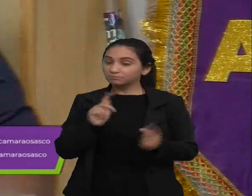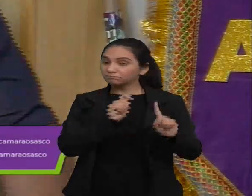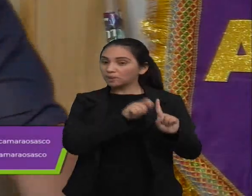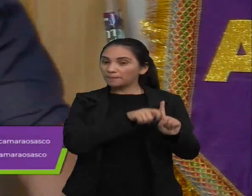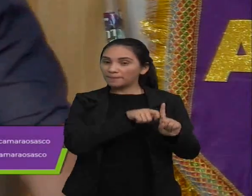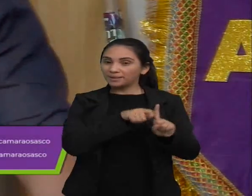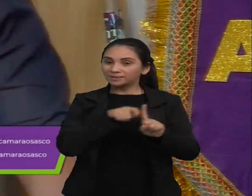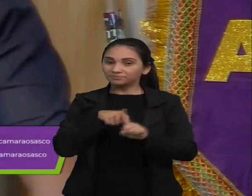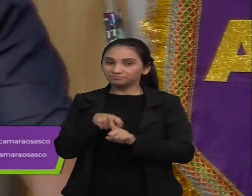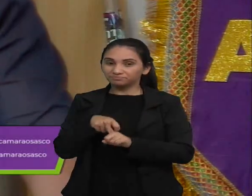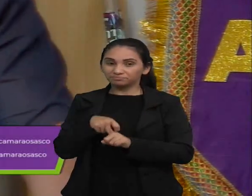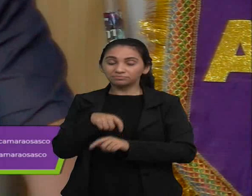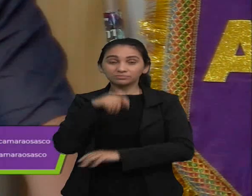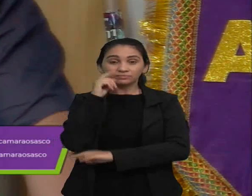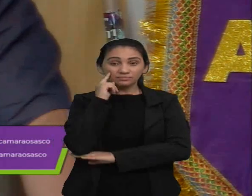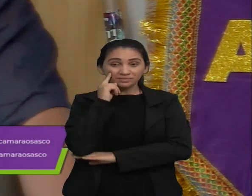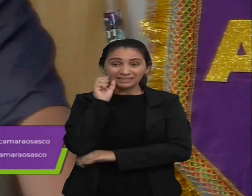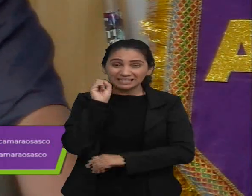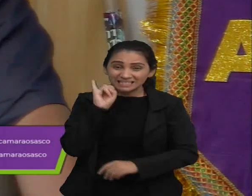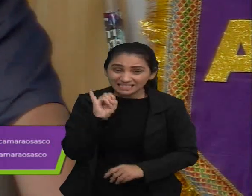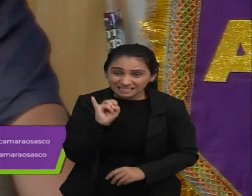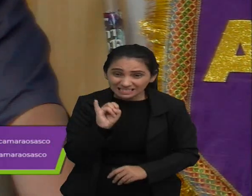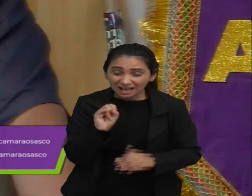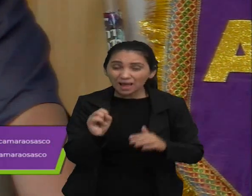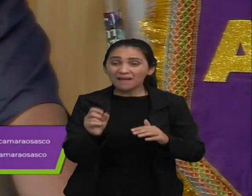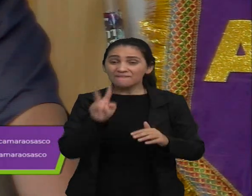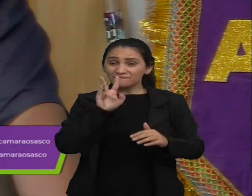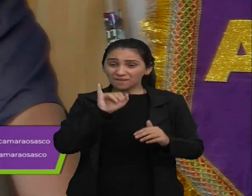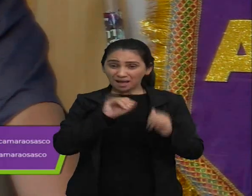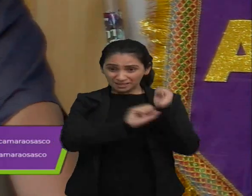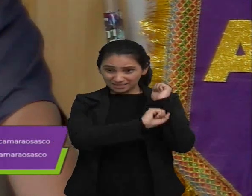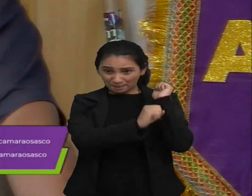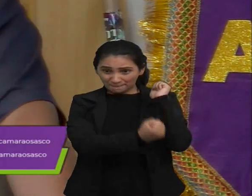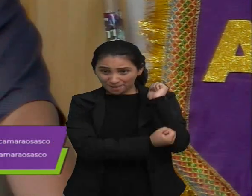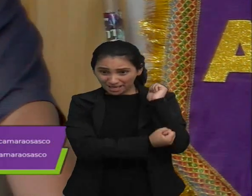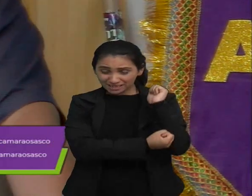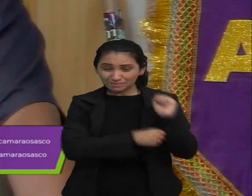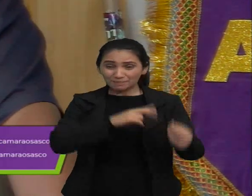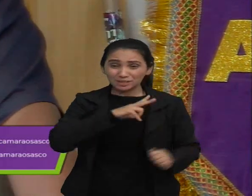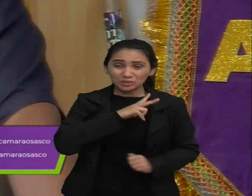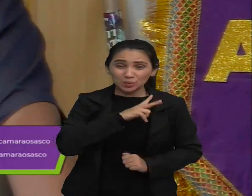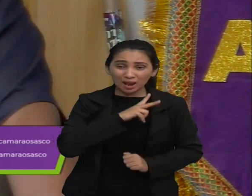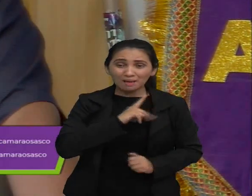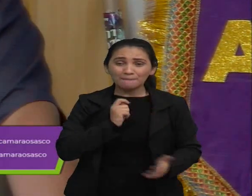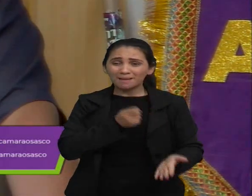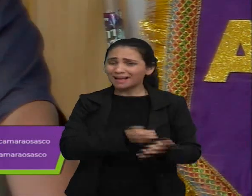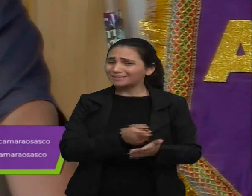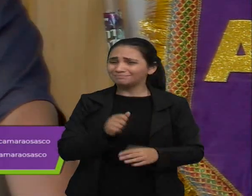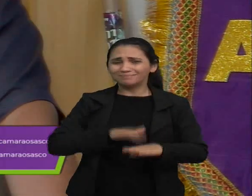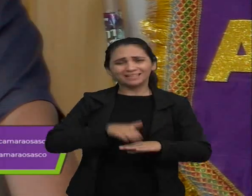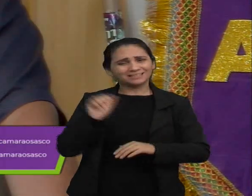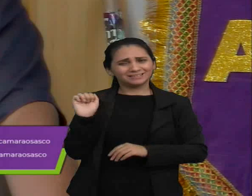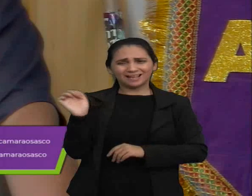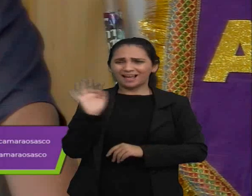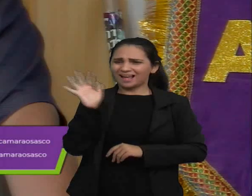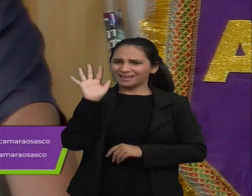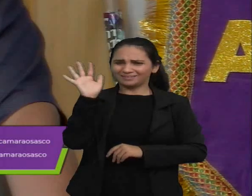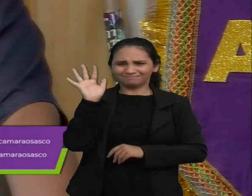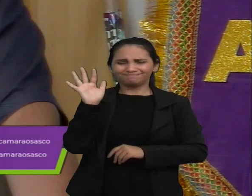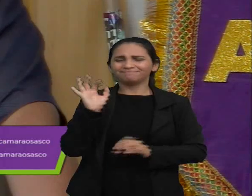certeza passa do sem se privatizar e o nosso povo estará pagando o preço sem contar